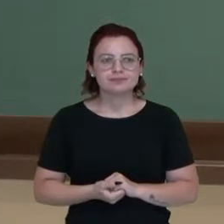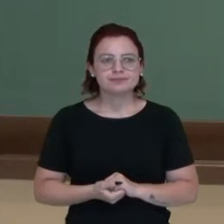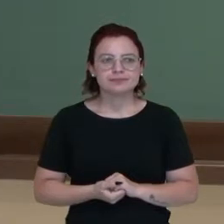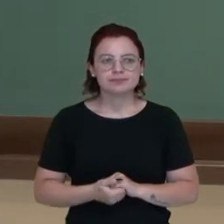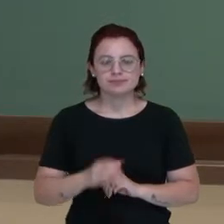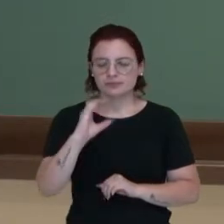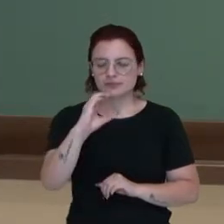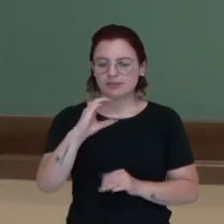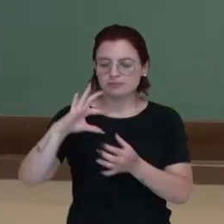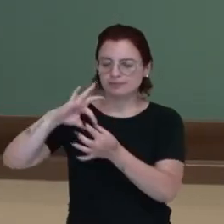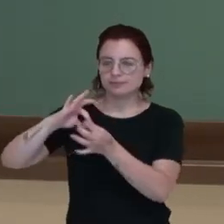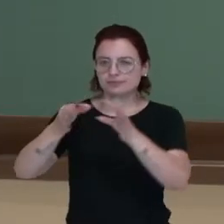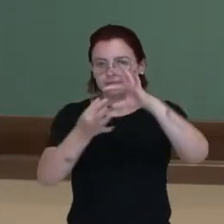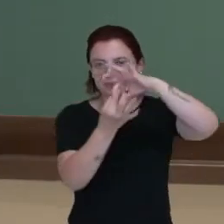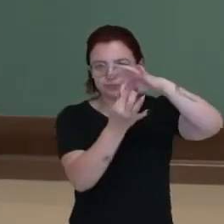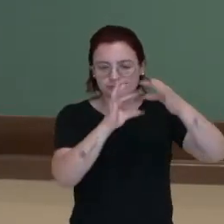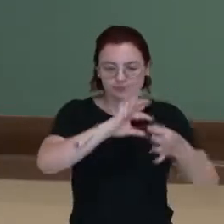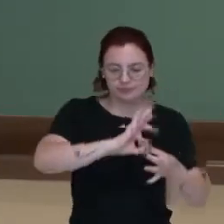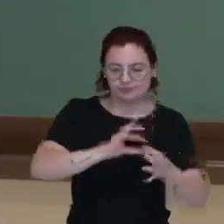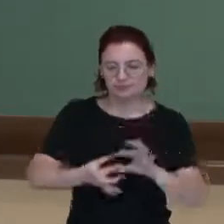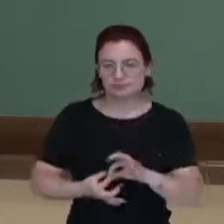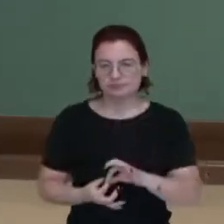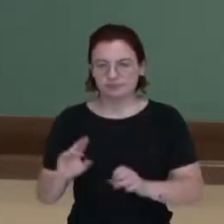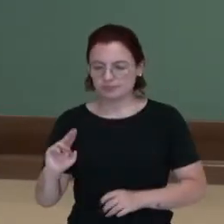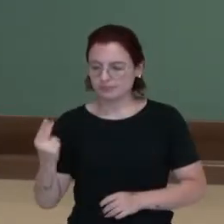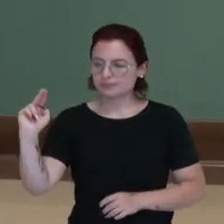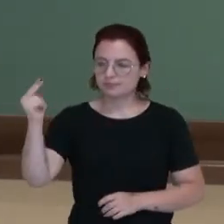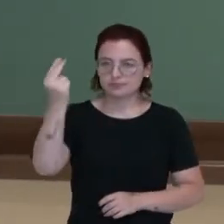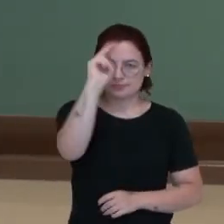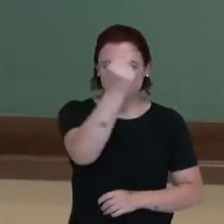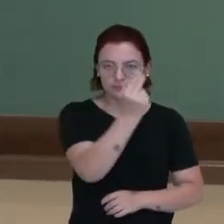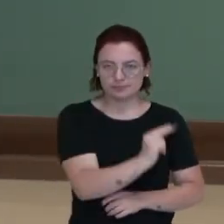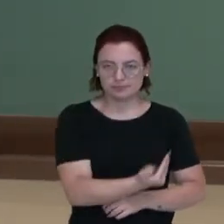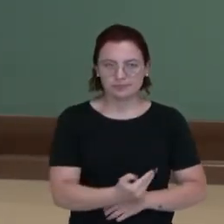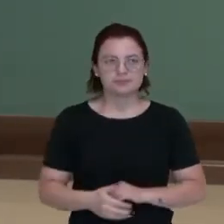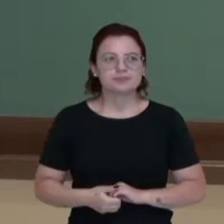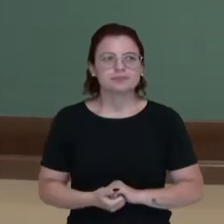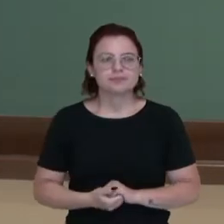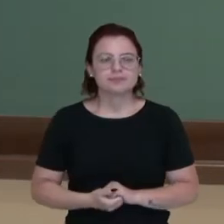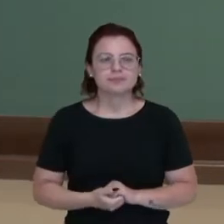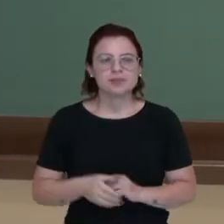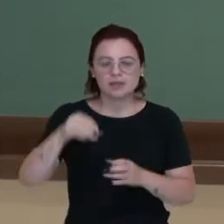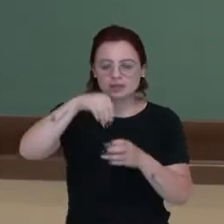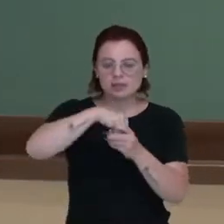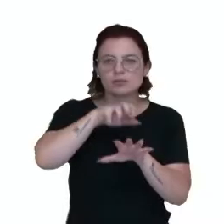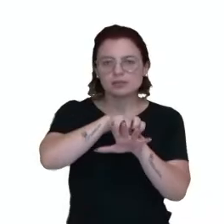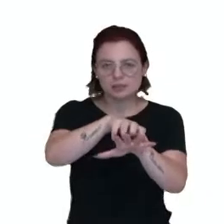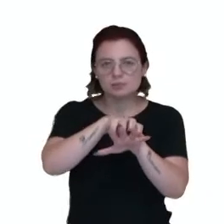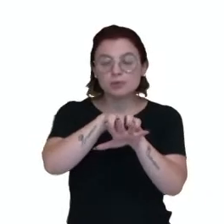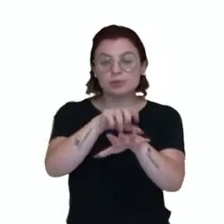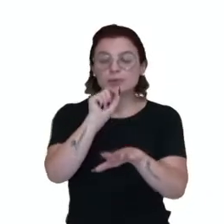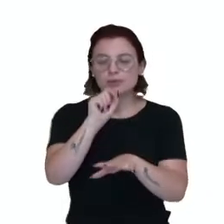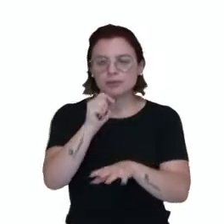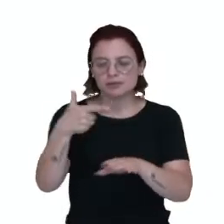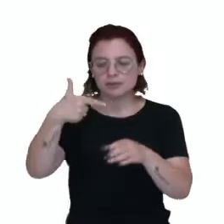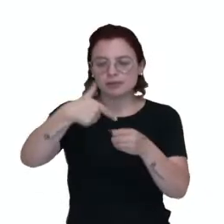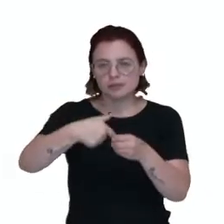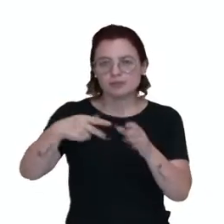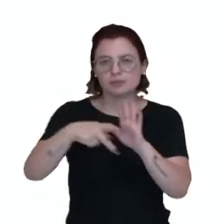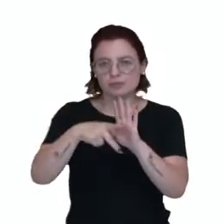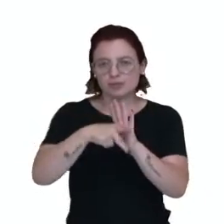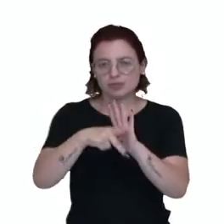C e quatro hidrogênios. Na área do transporte, o gás natural é utilizado em